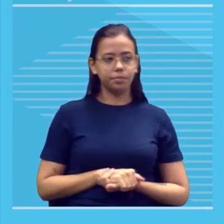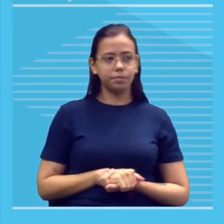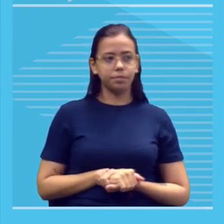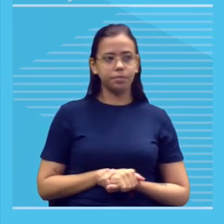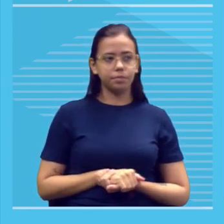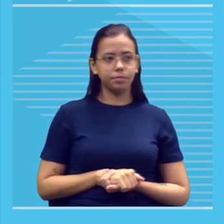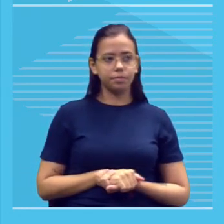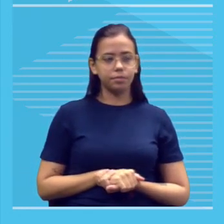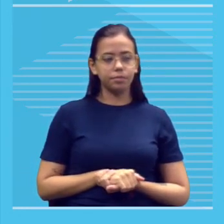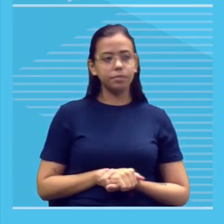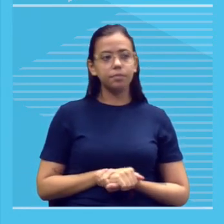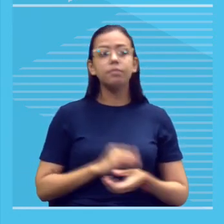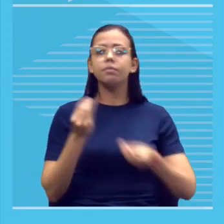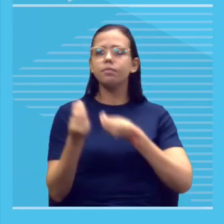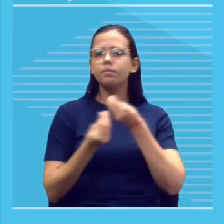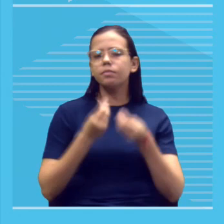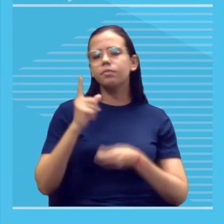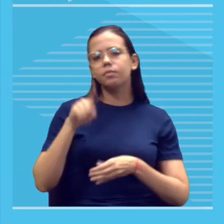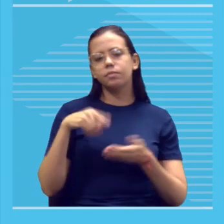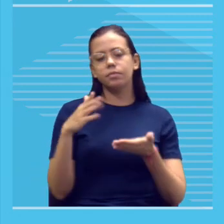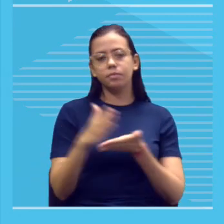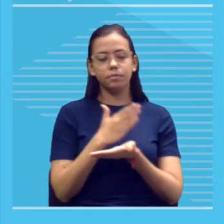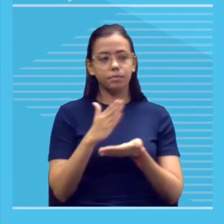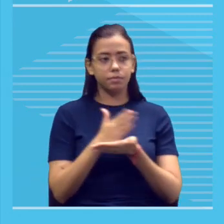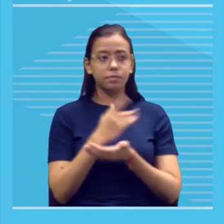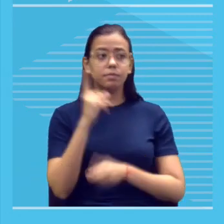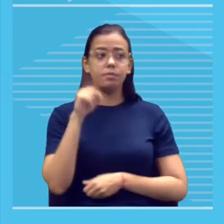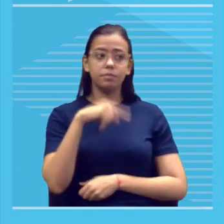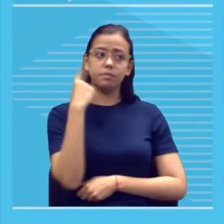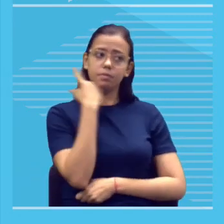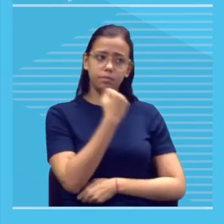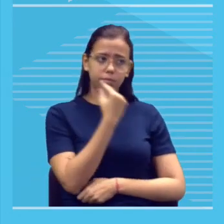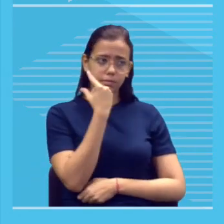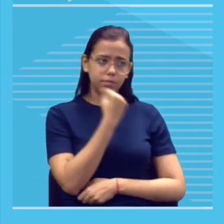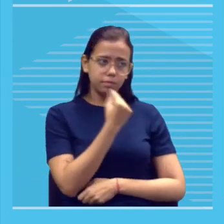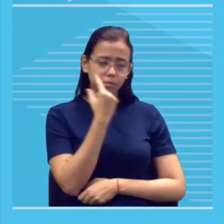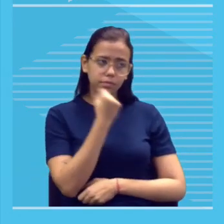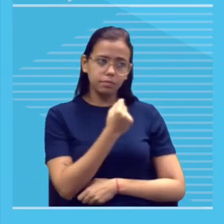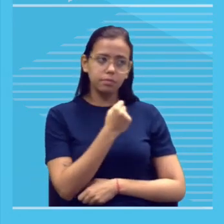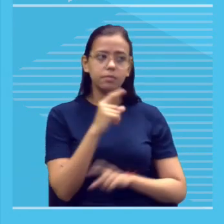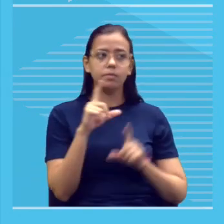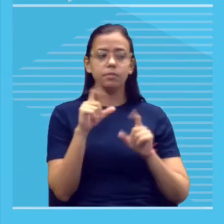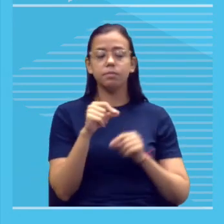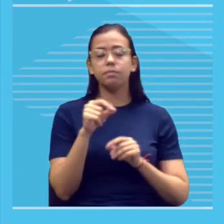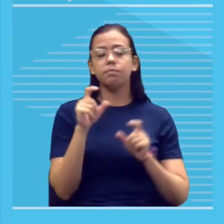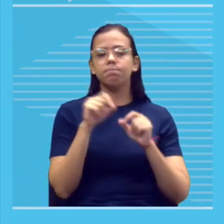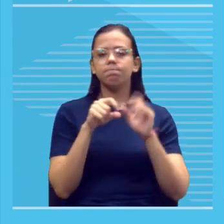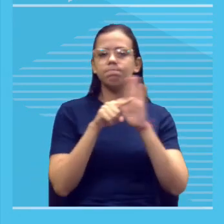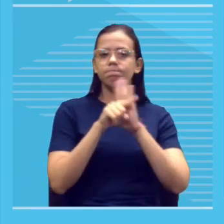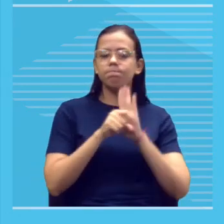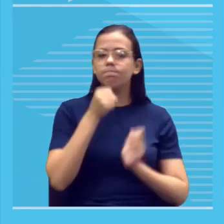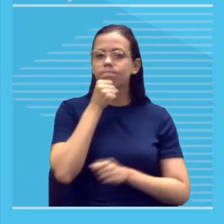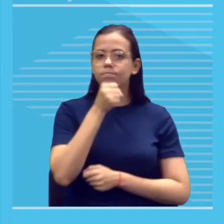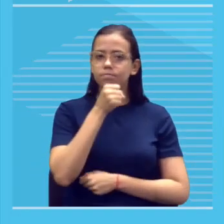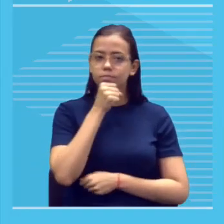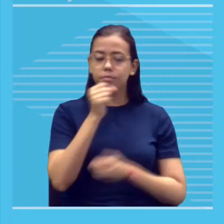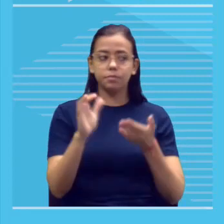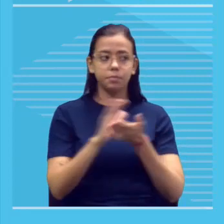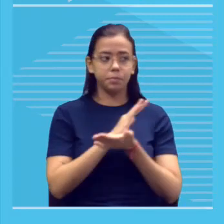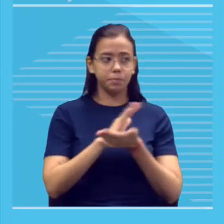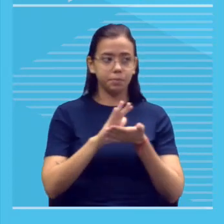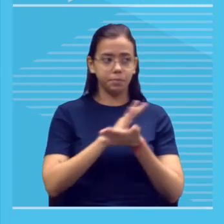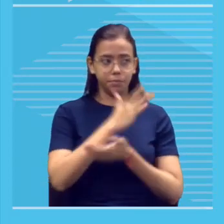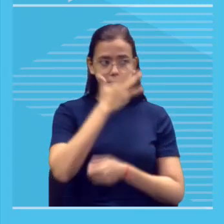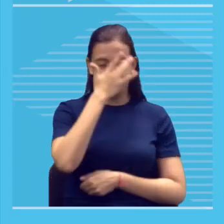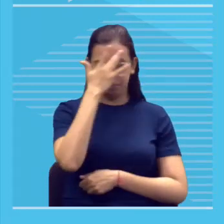Em que consiste esse livro bom Allan Kardec ele entrevistou algumas pessoas